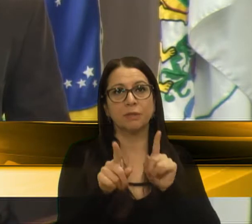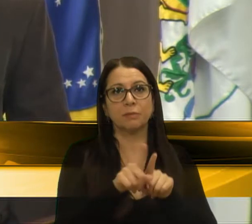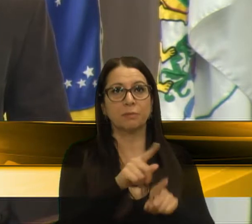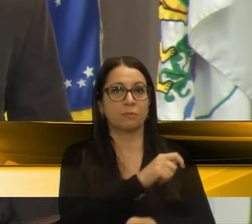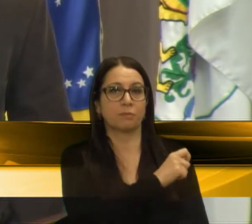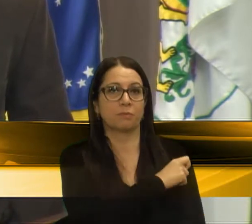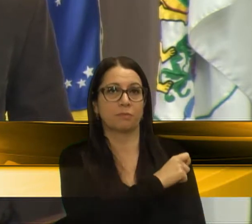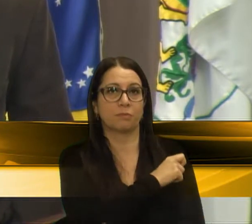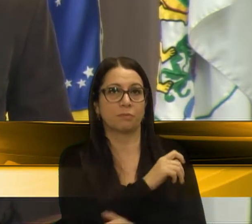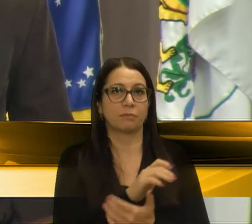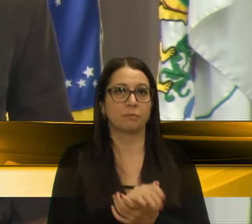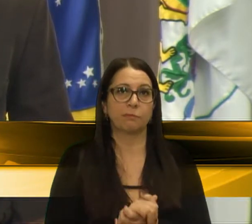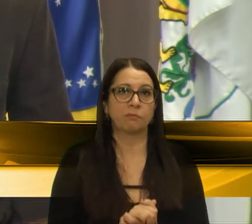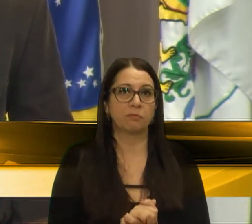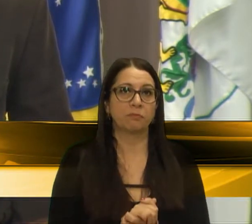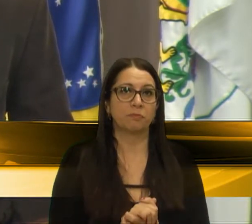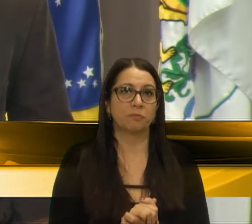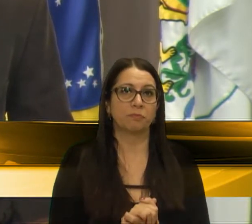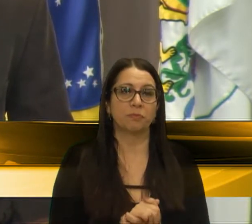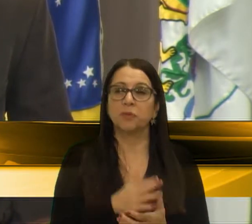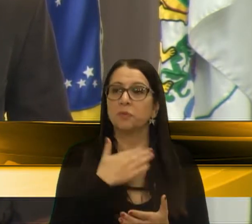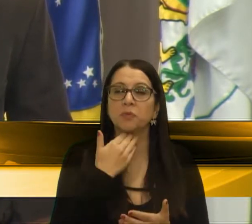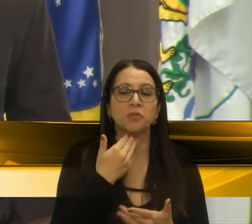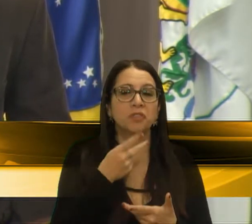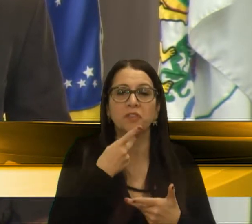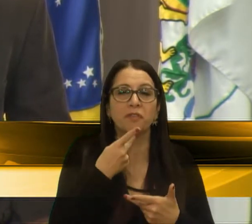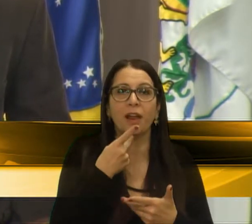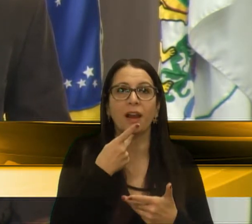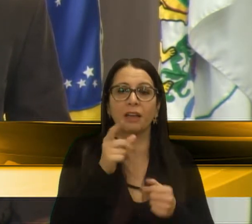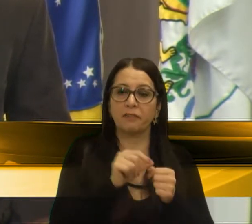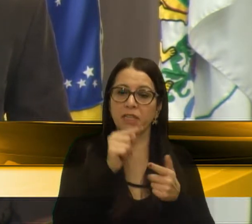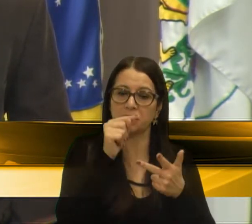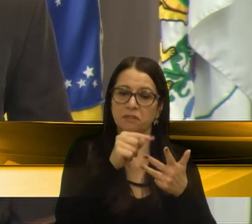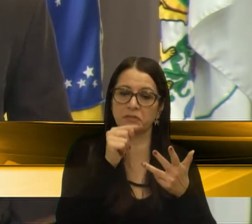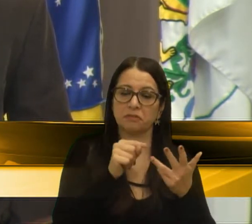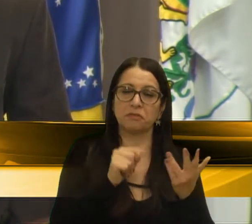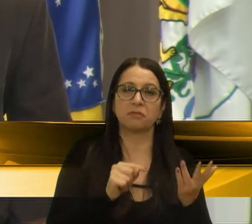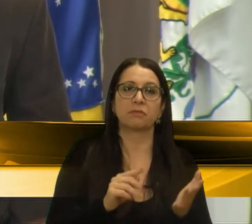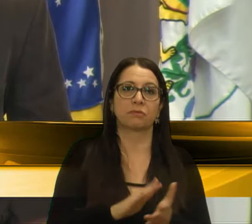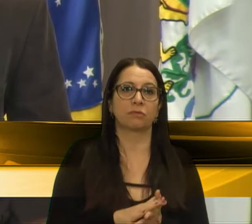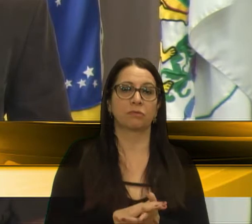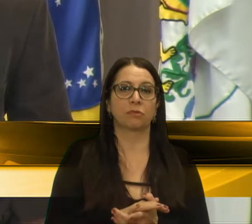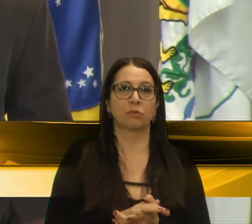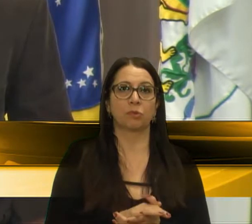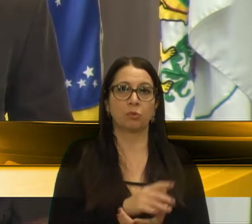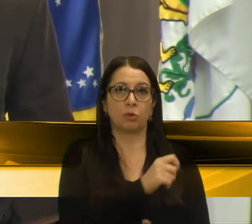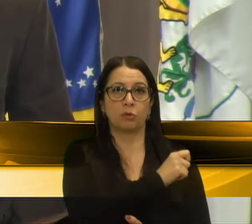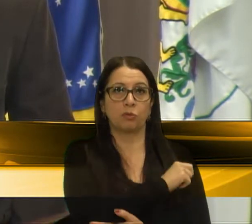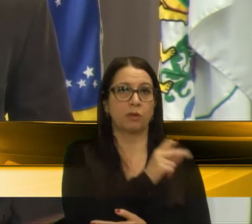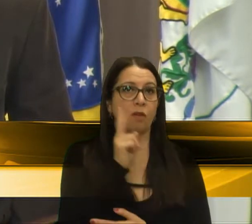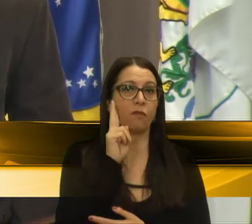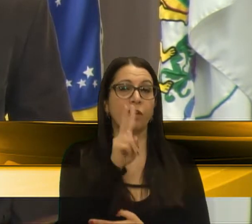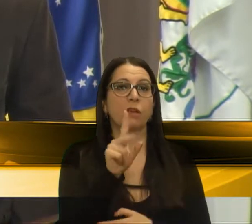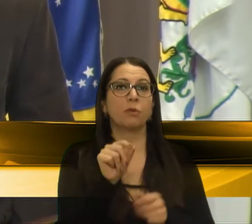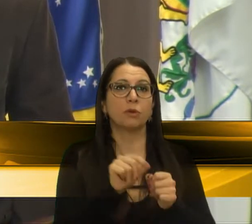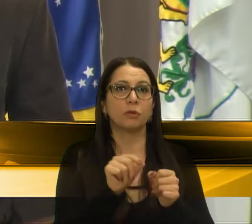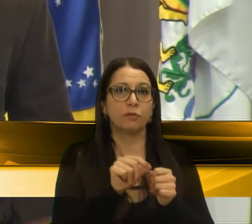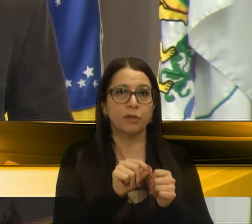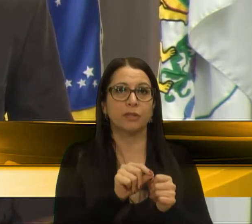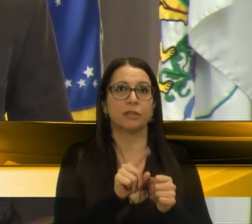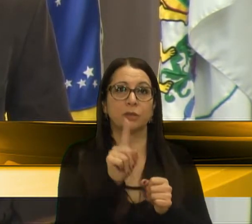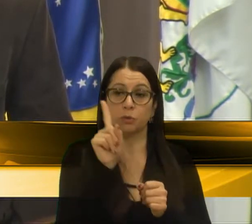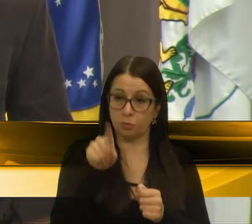alunos. Não adianta a gente falar que tem que fazer isso, tem que fazer aquilo, né? O aluno vê o que a gente faz, vê o que a